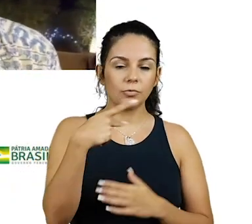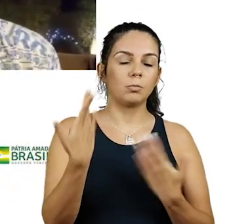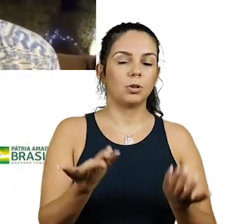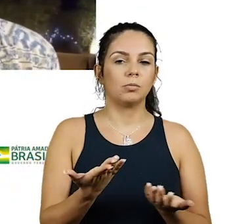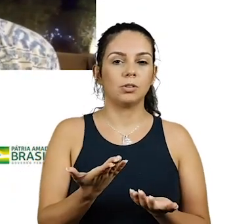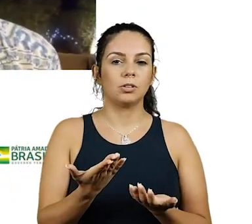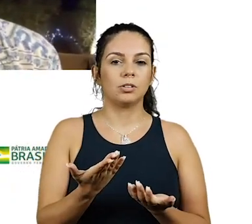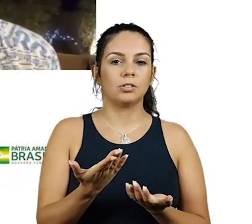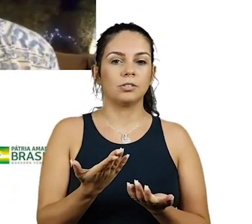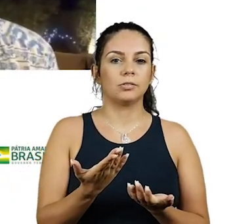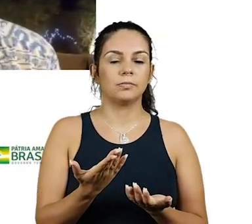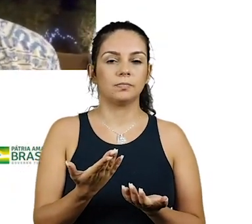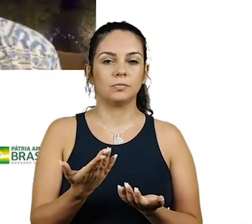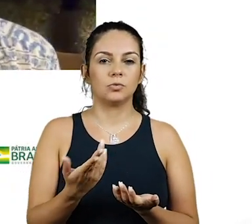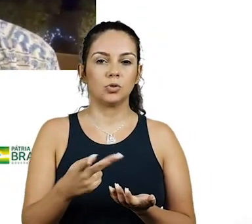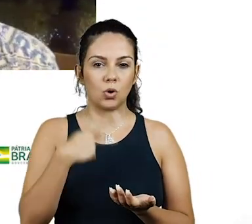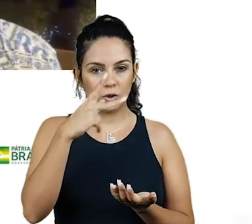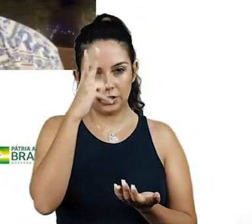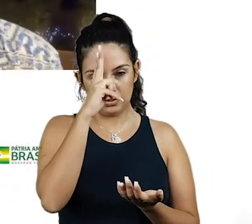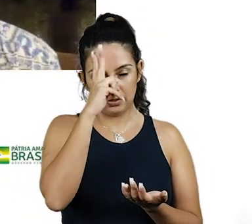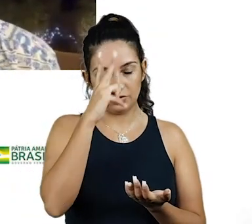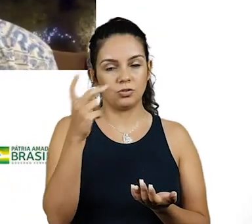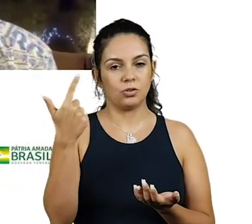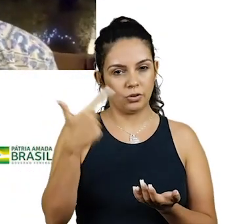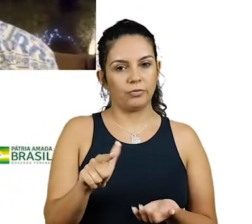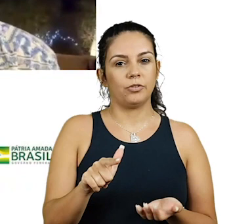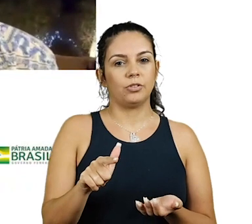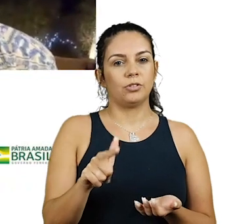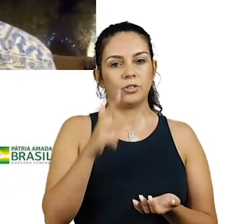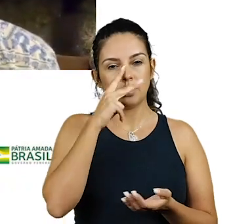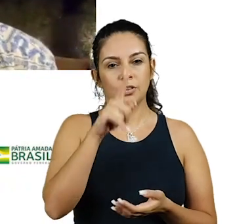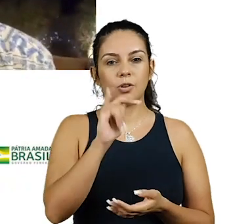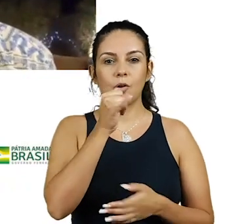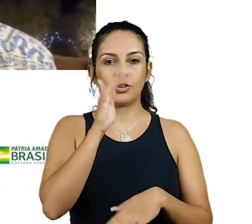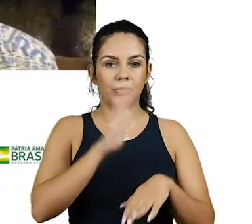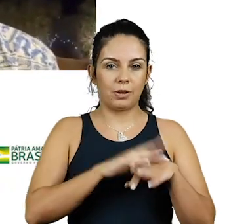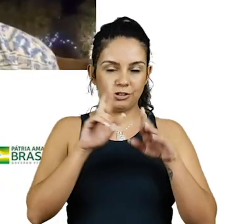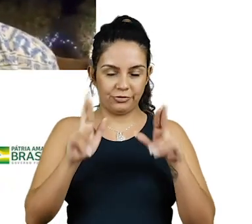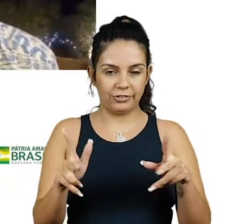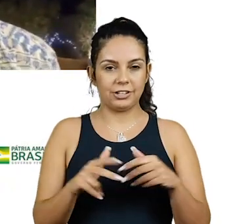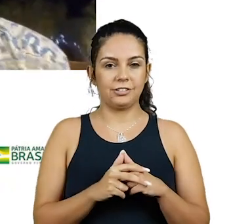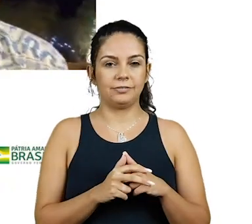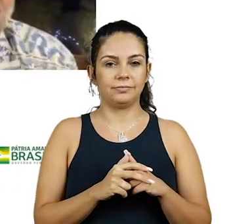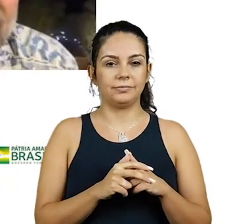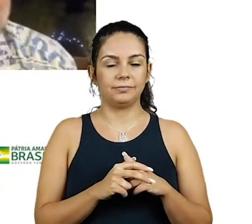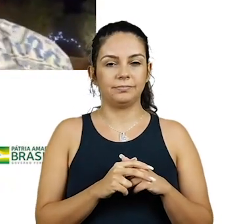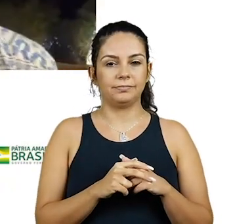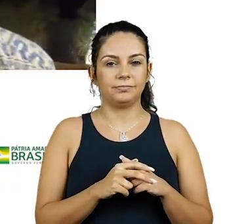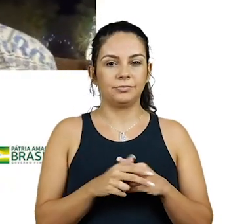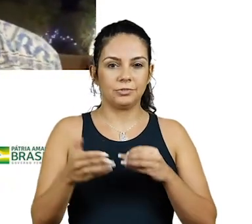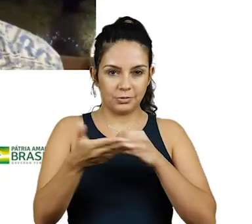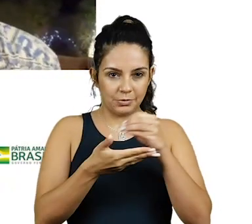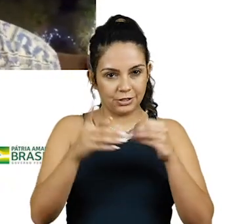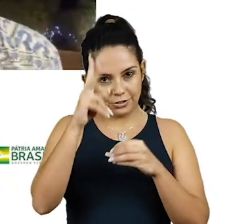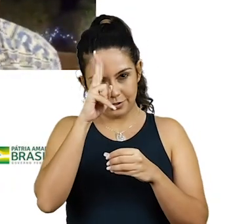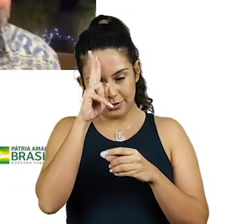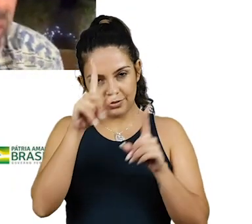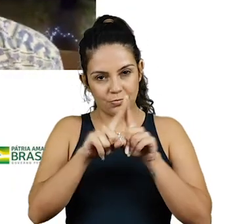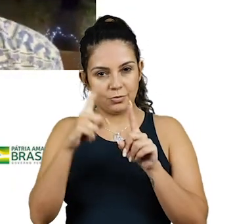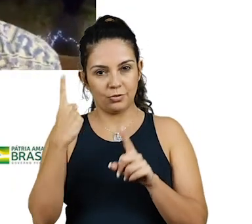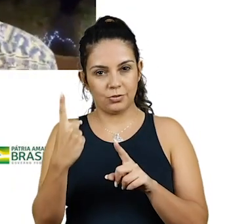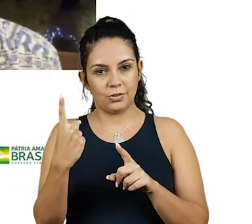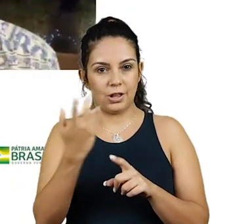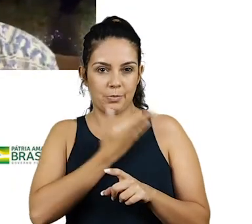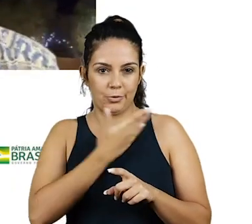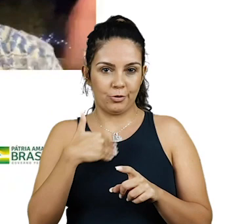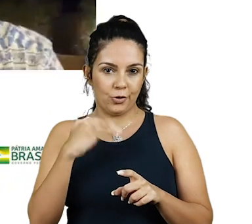então me dou o direito de contar essa história. E, novamente, eu acho que esse é o conto mais diferente, baseado na história também de